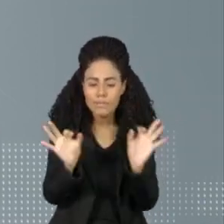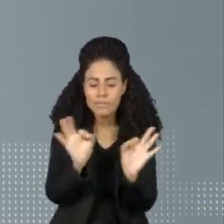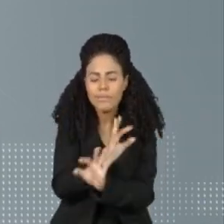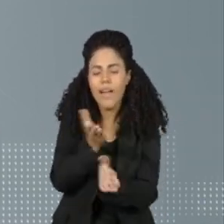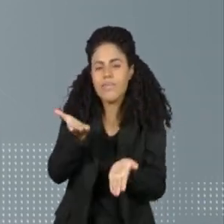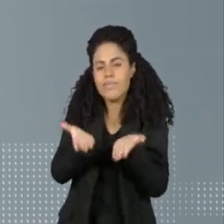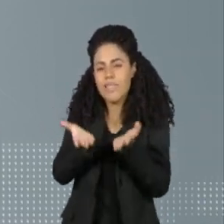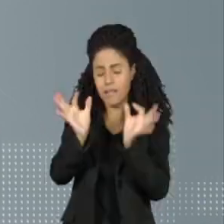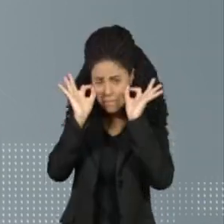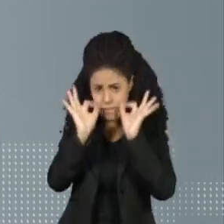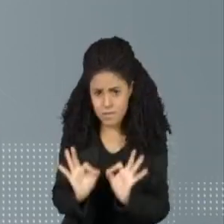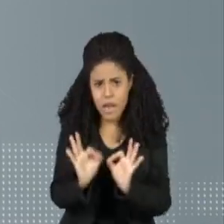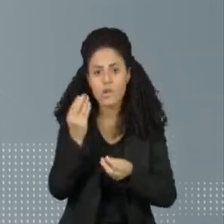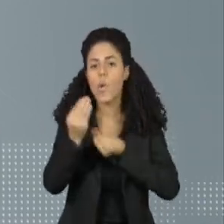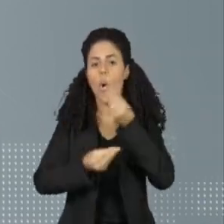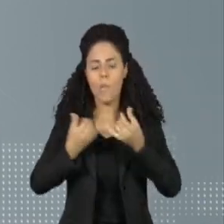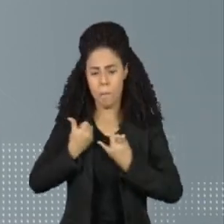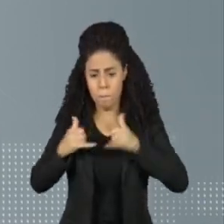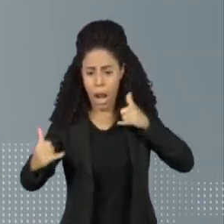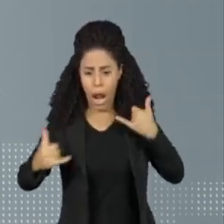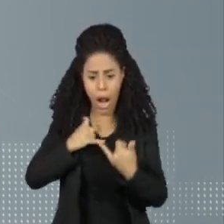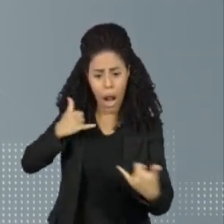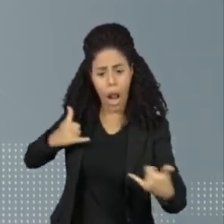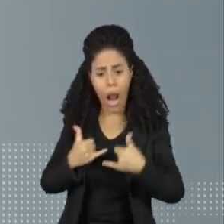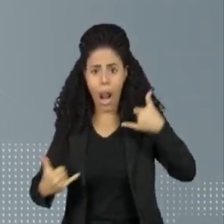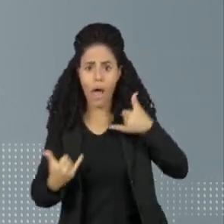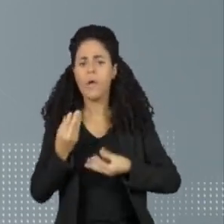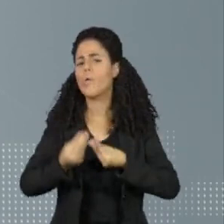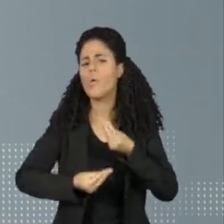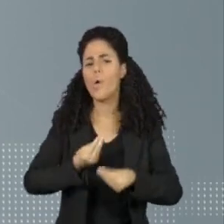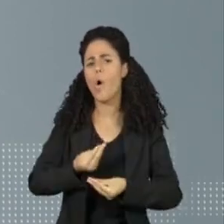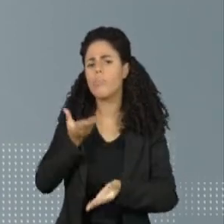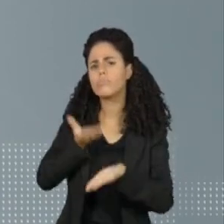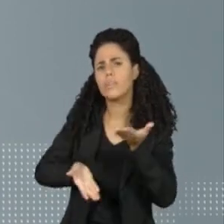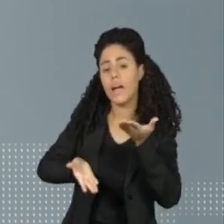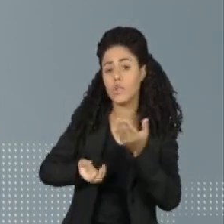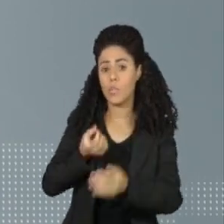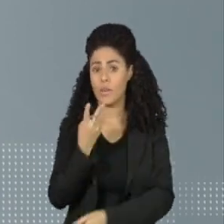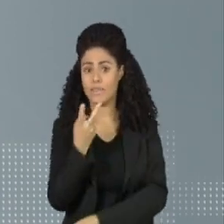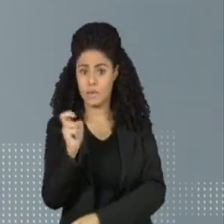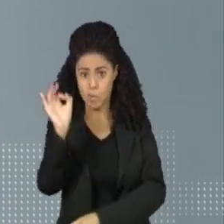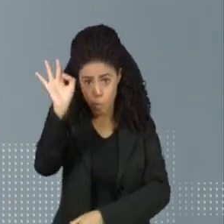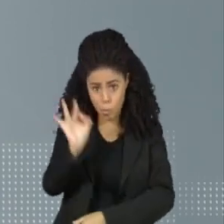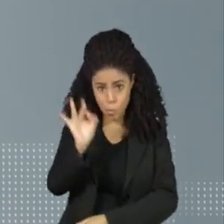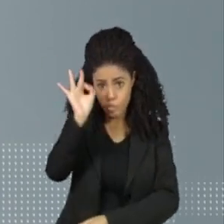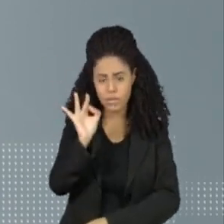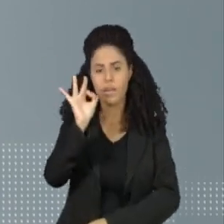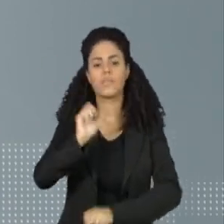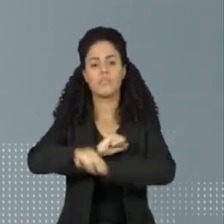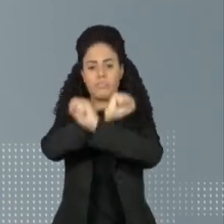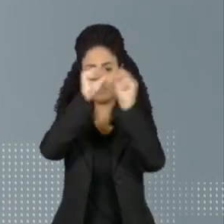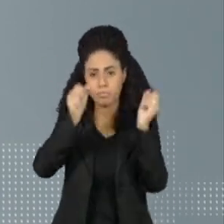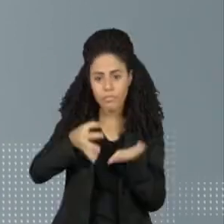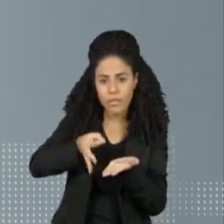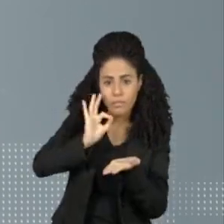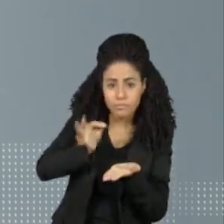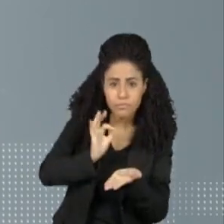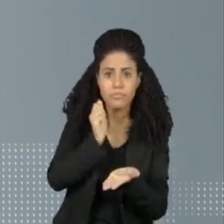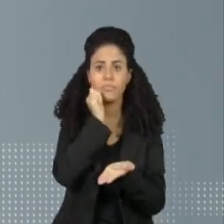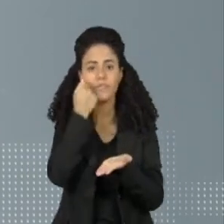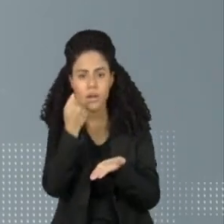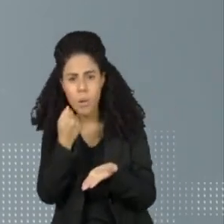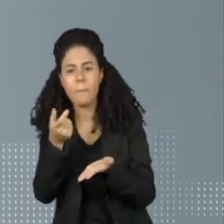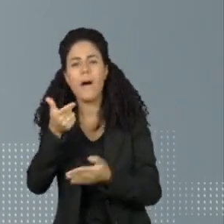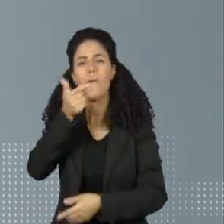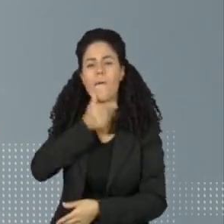significa distribuir o consumo energético diário da seguinte forma: 45% no café da manhã, com pão, queijo,